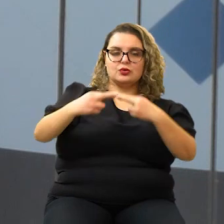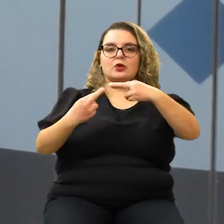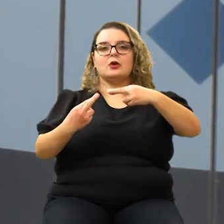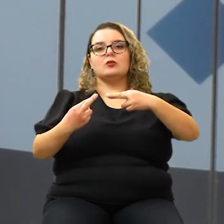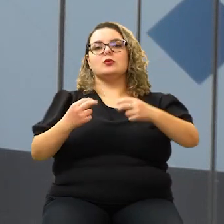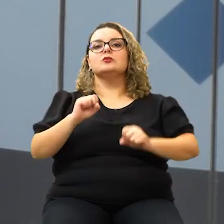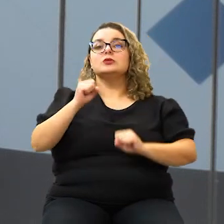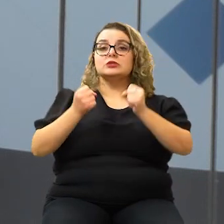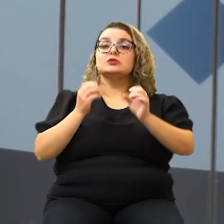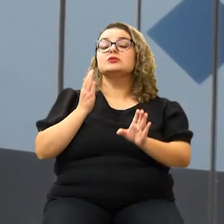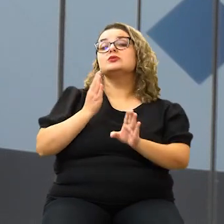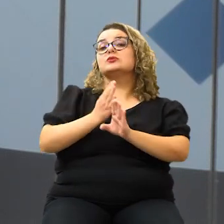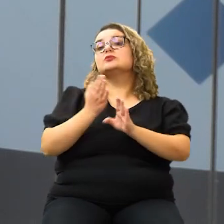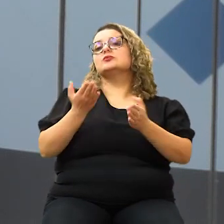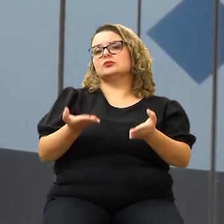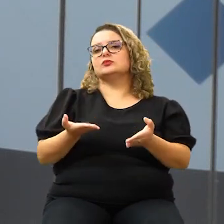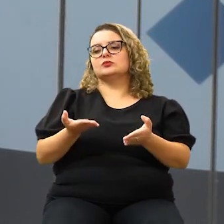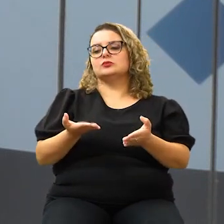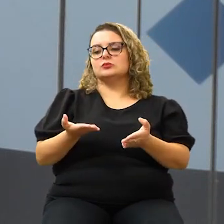eles já descobriram